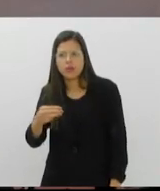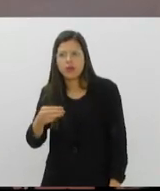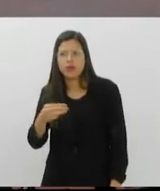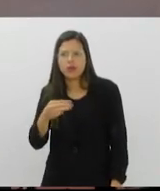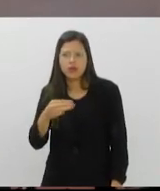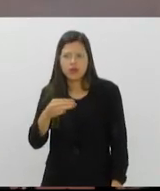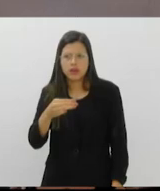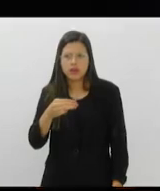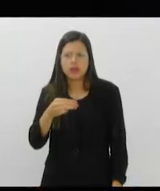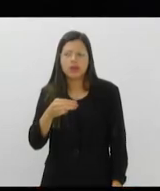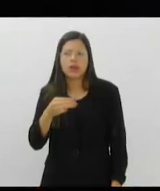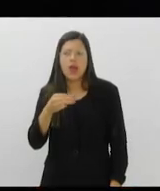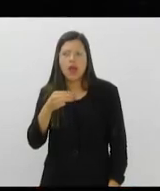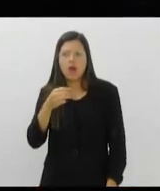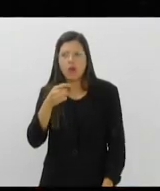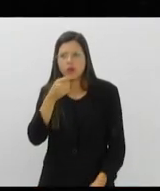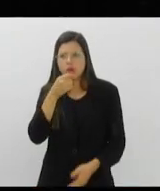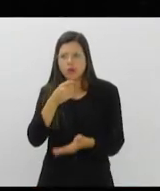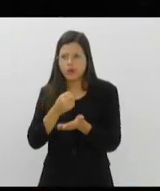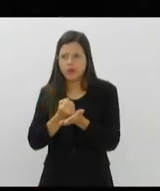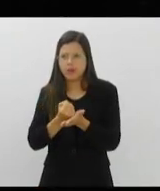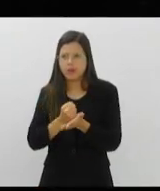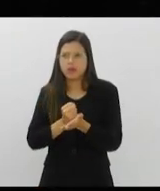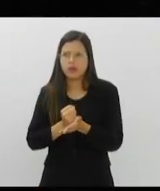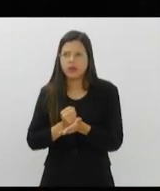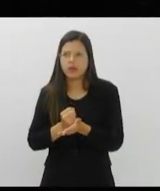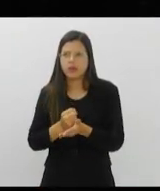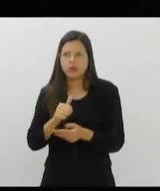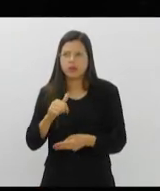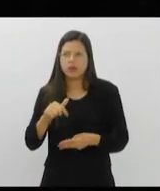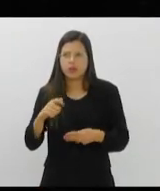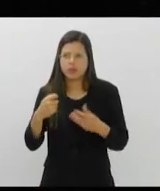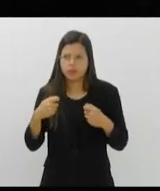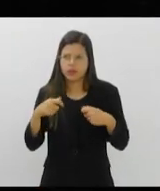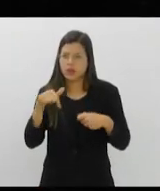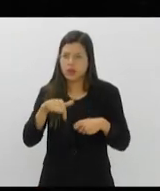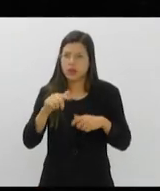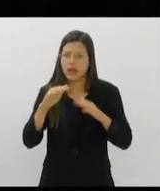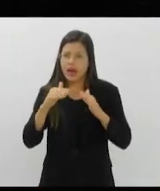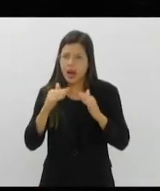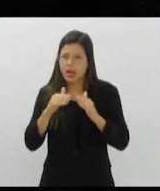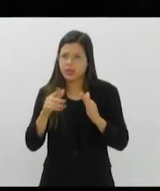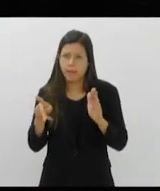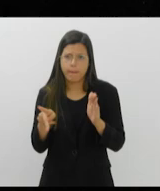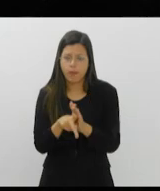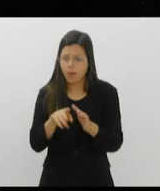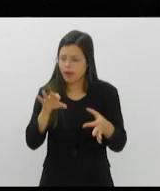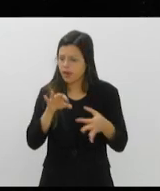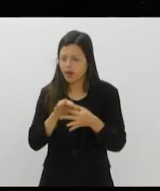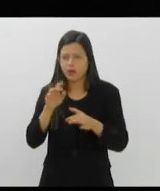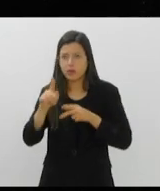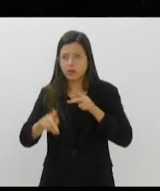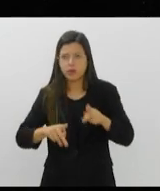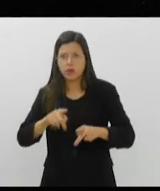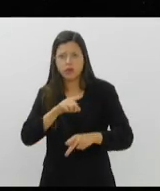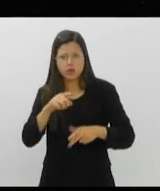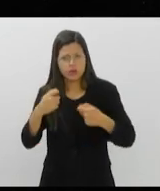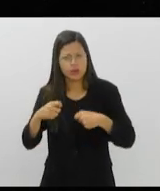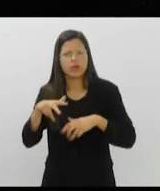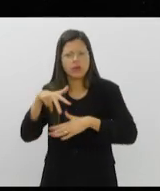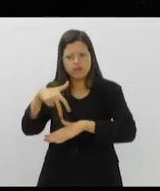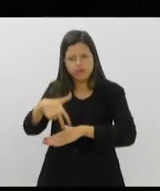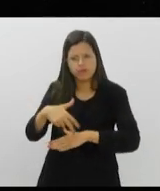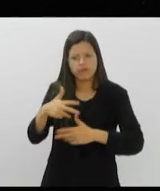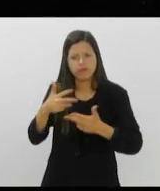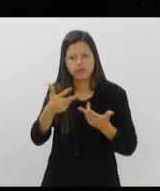Isso aqui tem que ser sempre uma casa do povo. Vocês fazem muito bem em vir aqui, trazer as demandas, ver como é que votam os